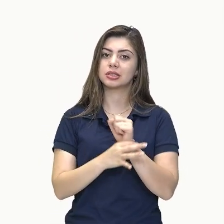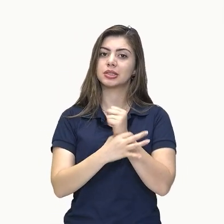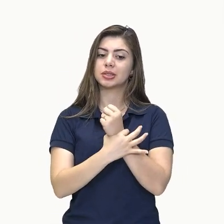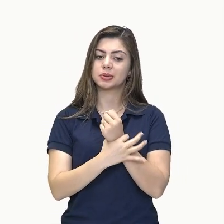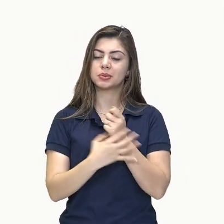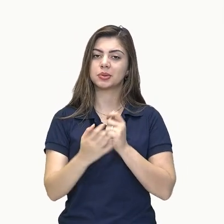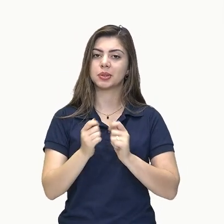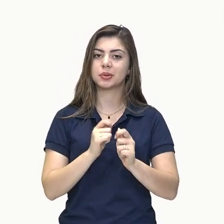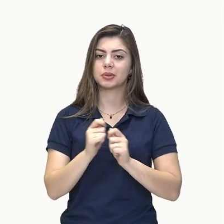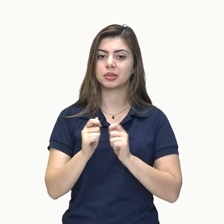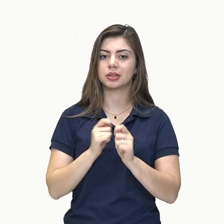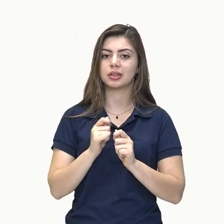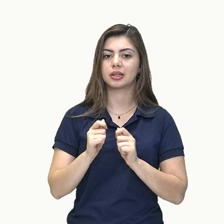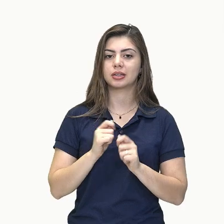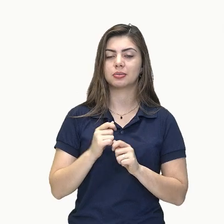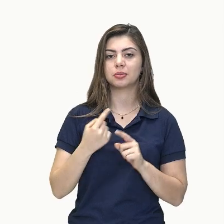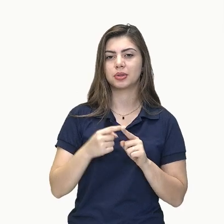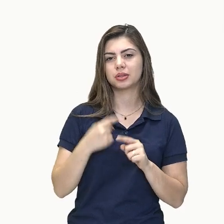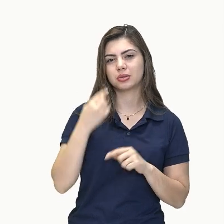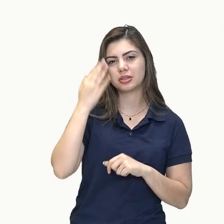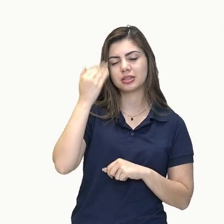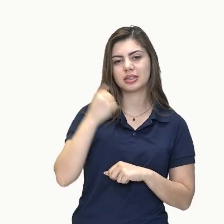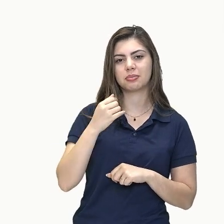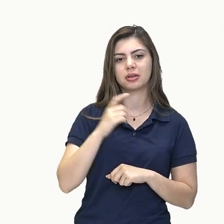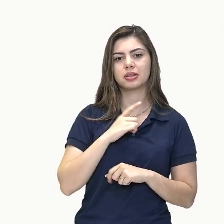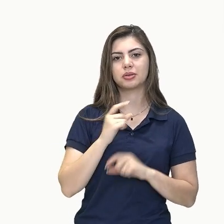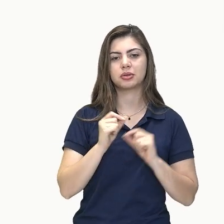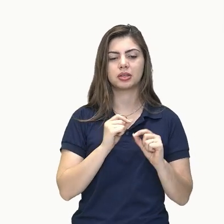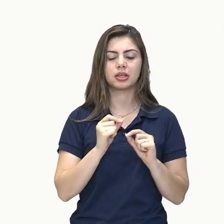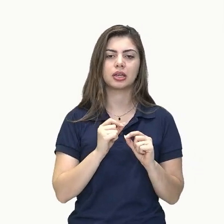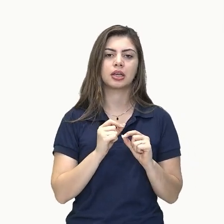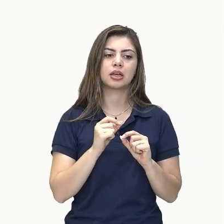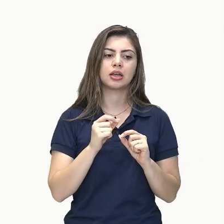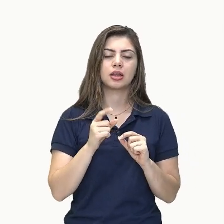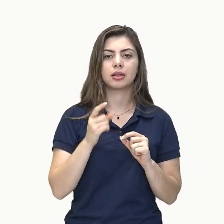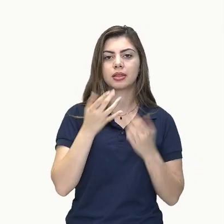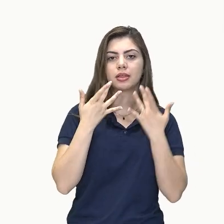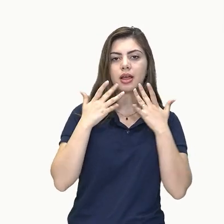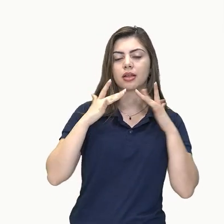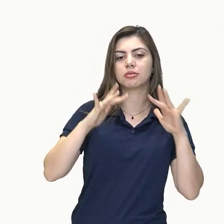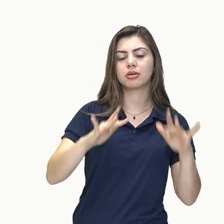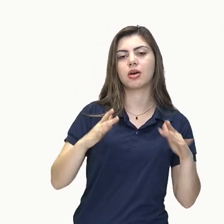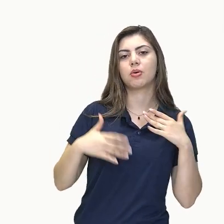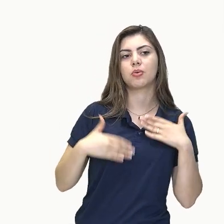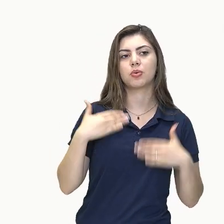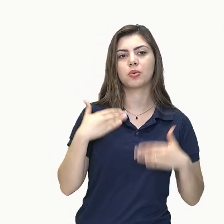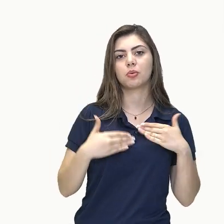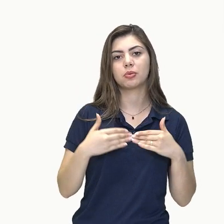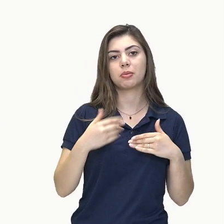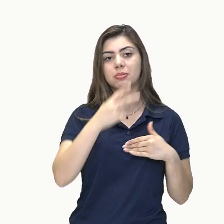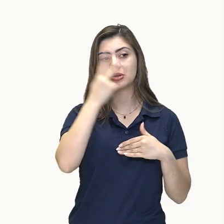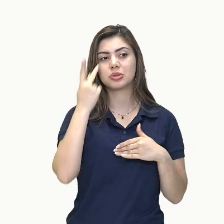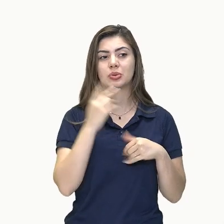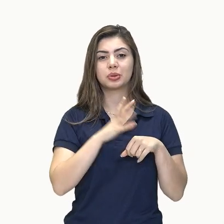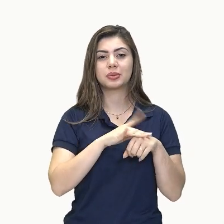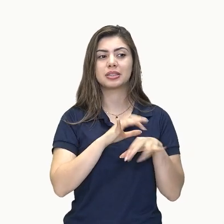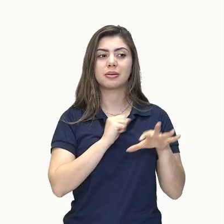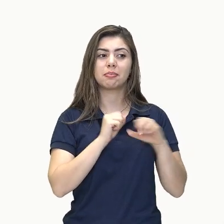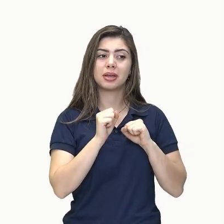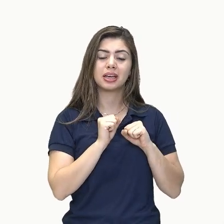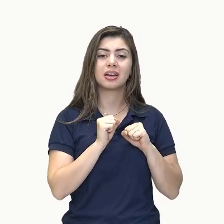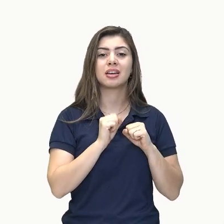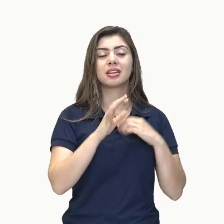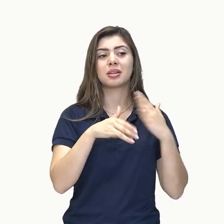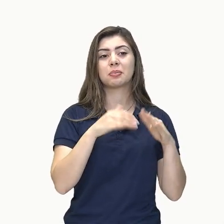controlada. Enquanto a imunidade natural, ela vem com perigos de infecção ou de levar à morte, como eu disse ainda há pouco. Já a vacinação ela